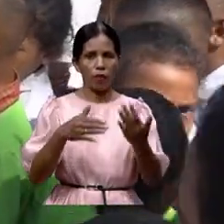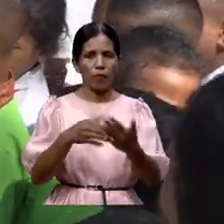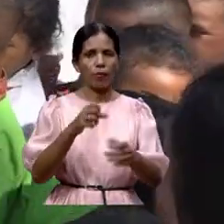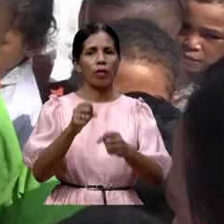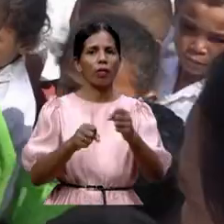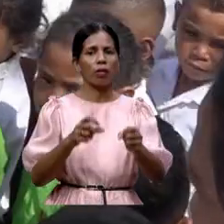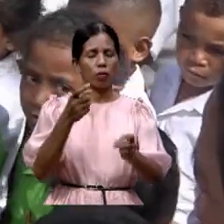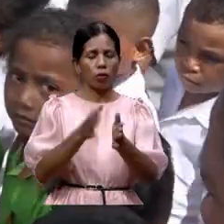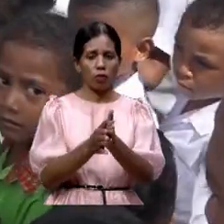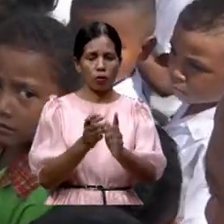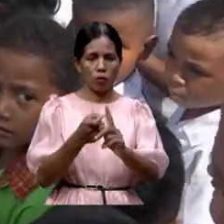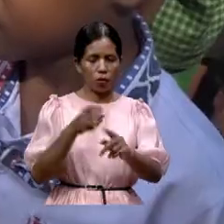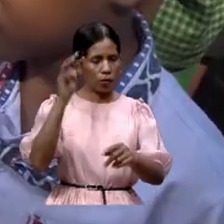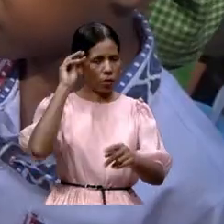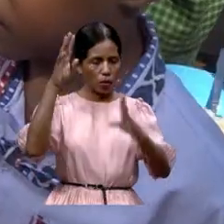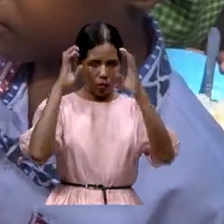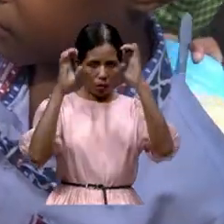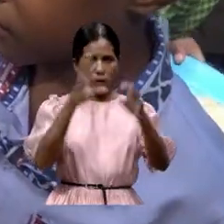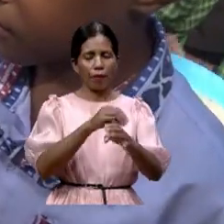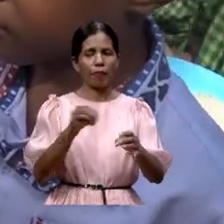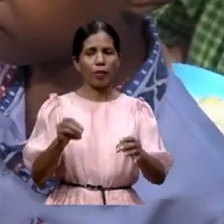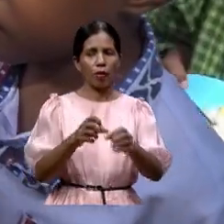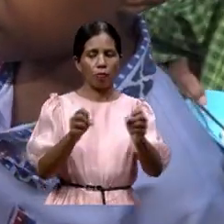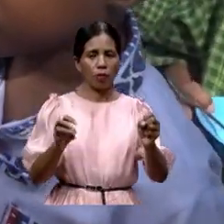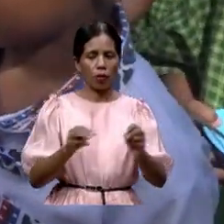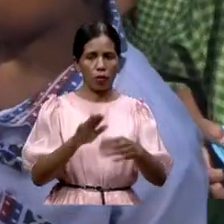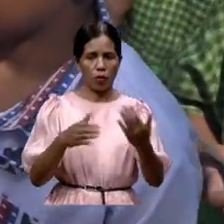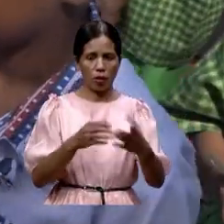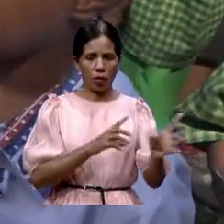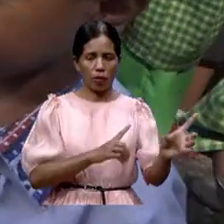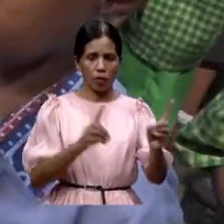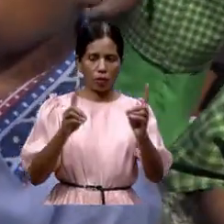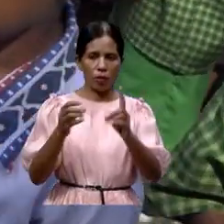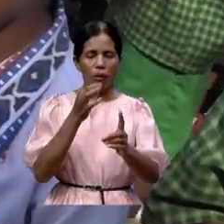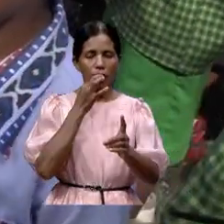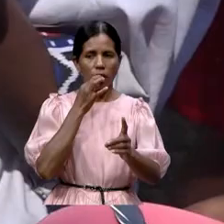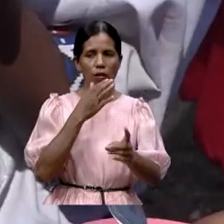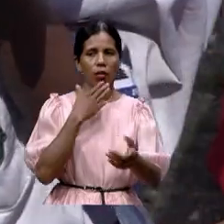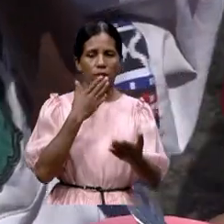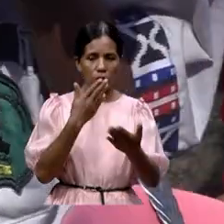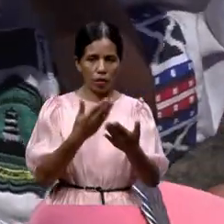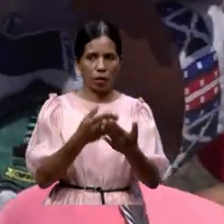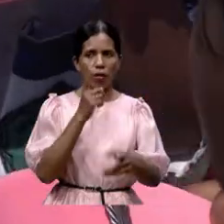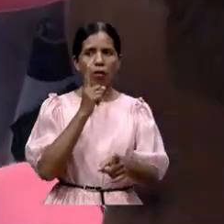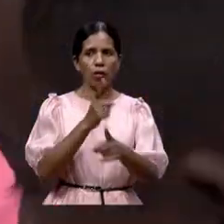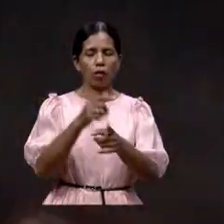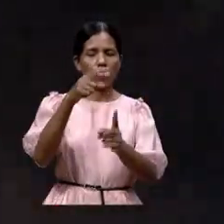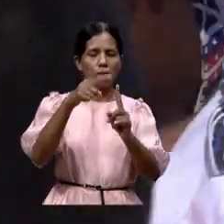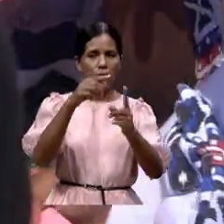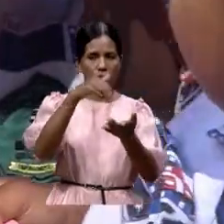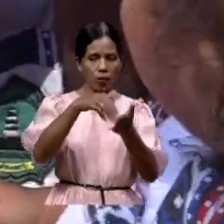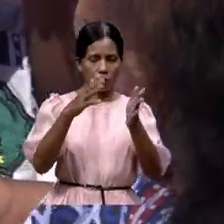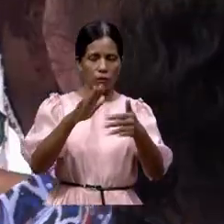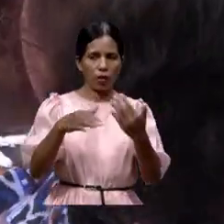su Ministerio de Educación ho Autoridade Municipio Sira atu implementa merenda refere ho aihan nebe mak nutritivo ba estudante Sira nune